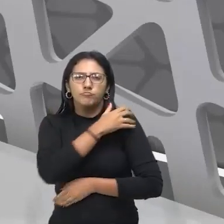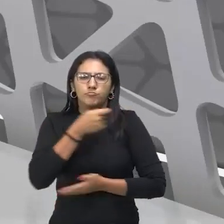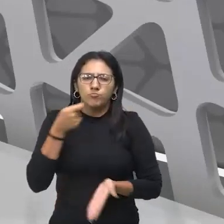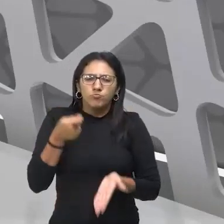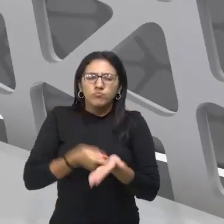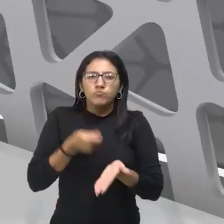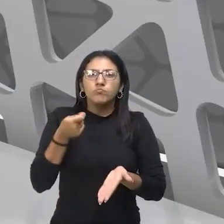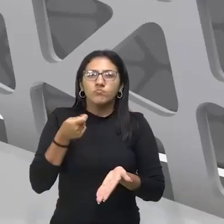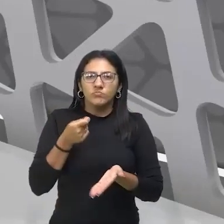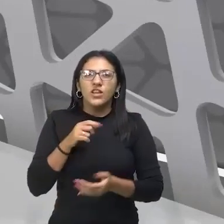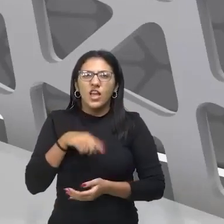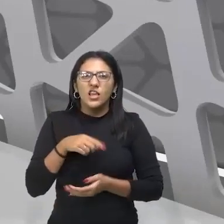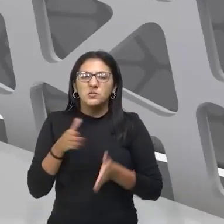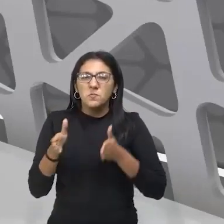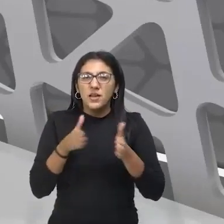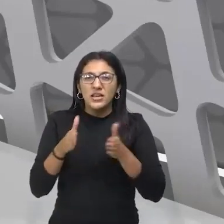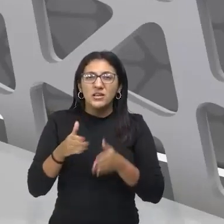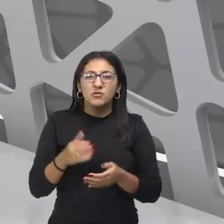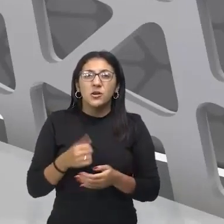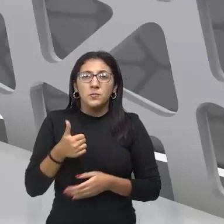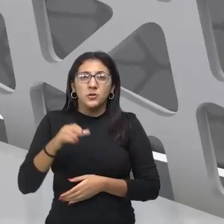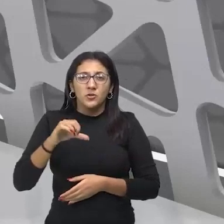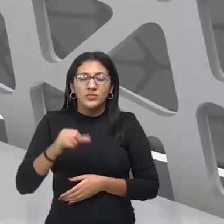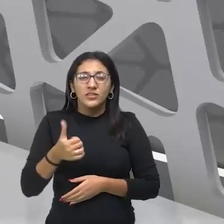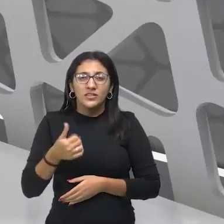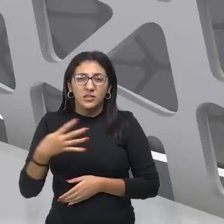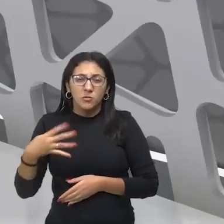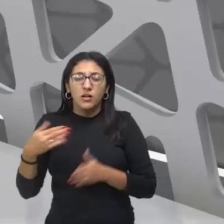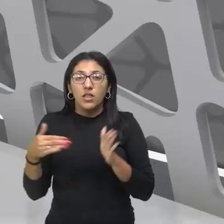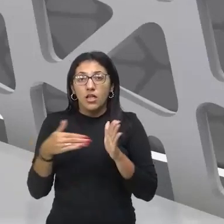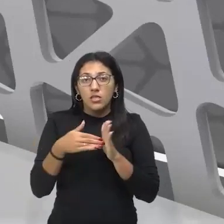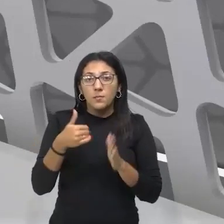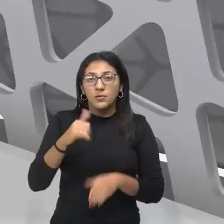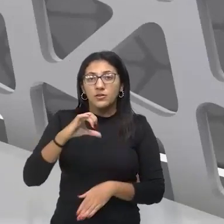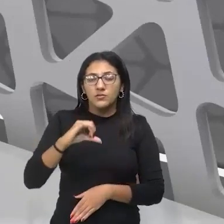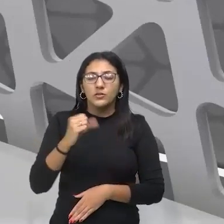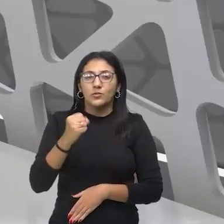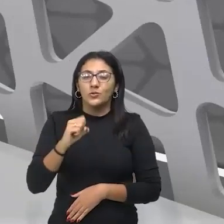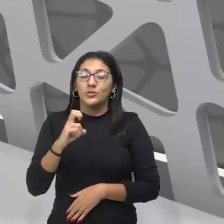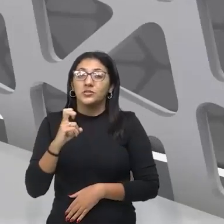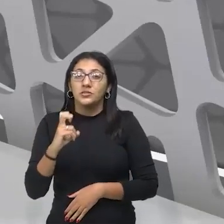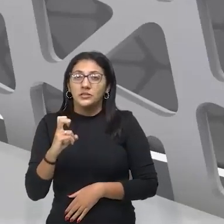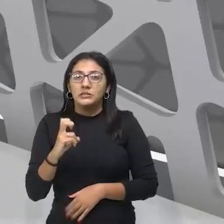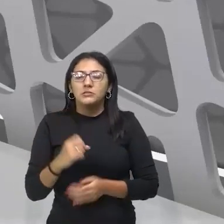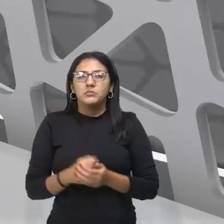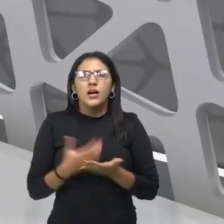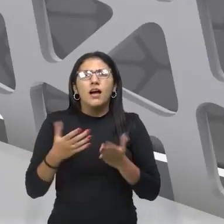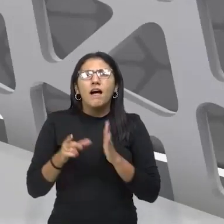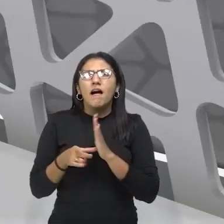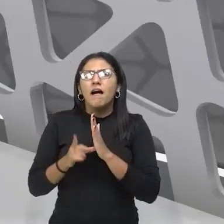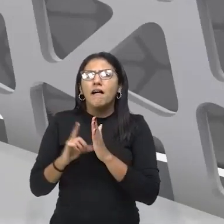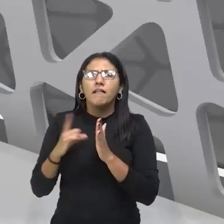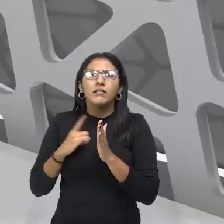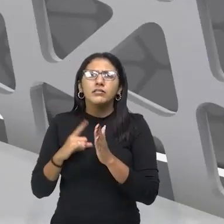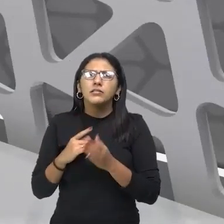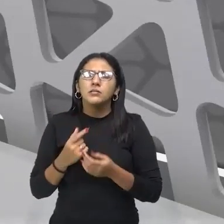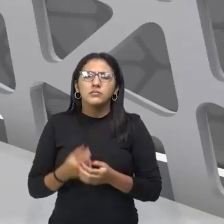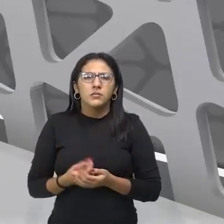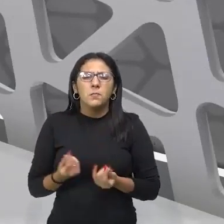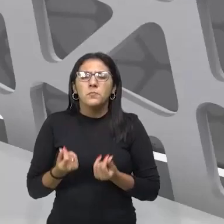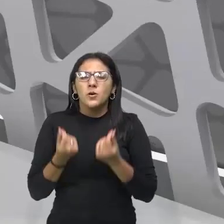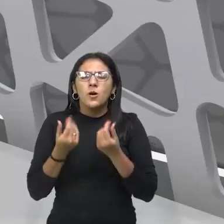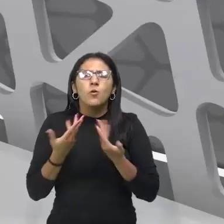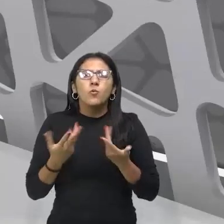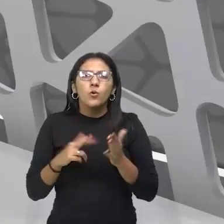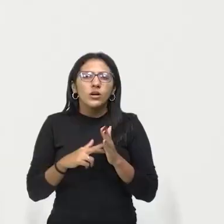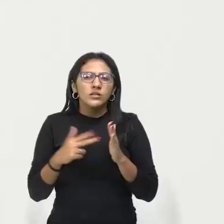ditadura militar, no governo militar, de 64 a 85. Na época, se justificava o quê? O milagre